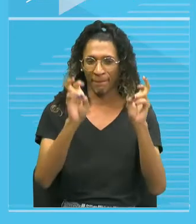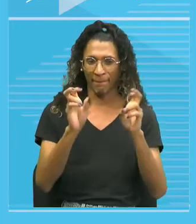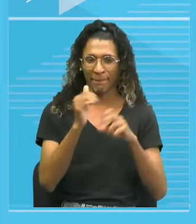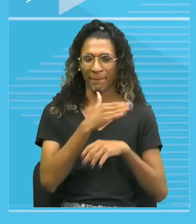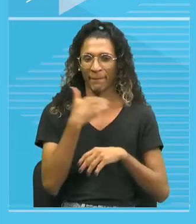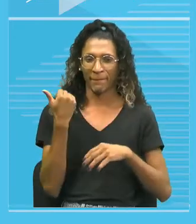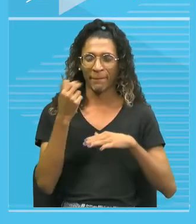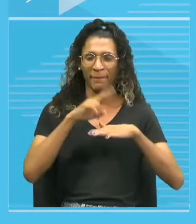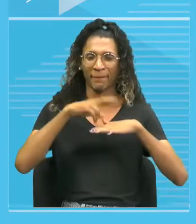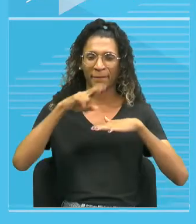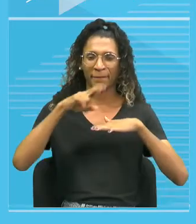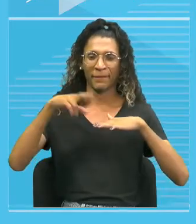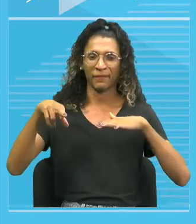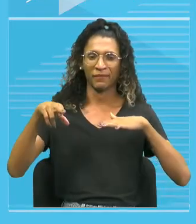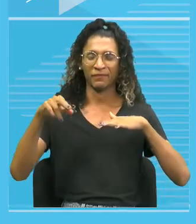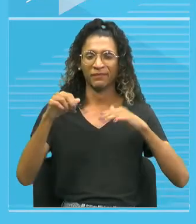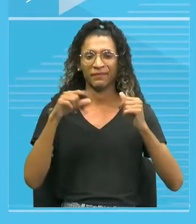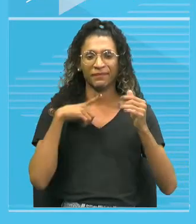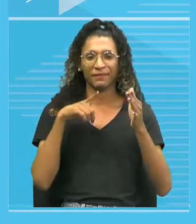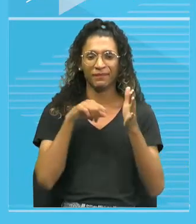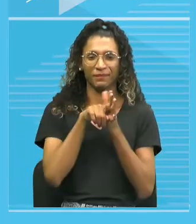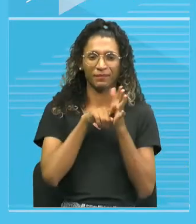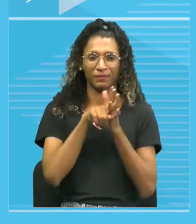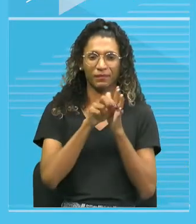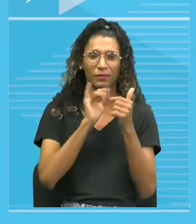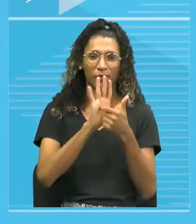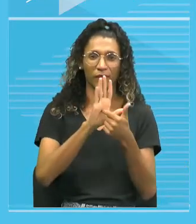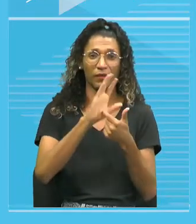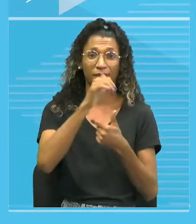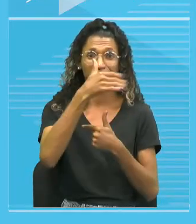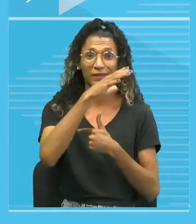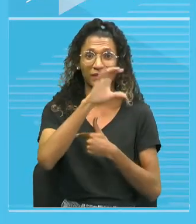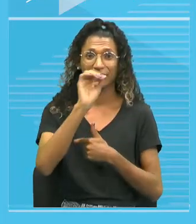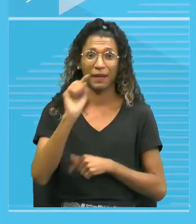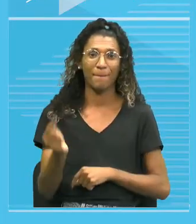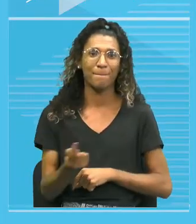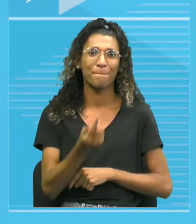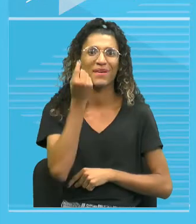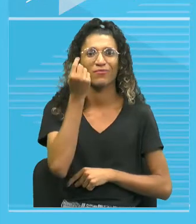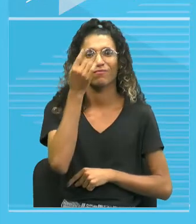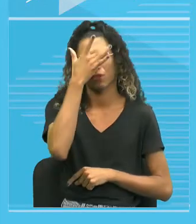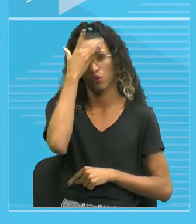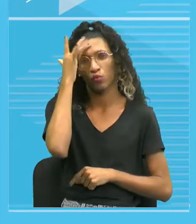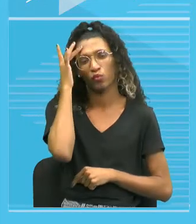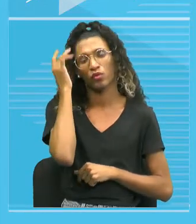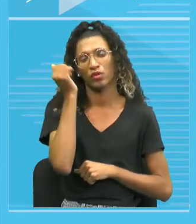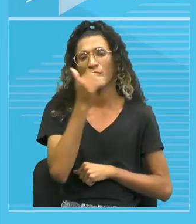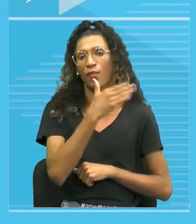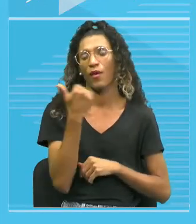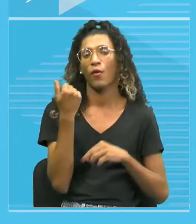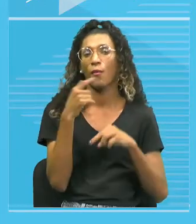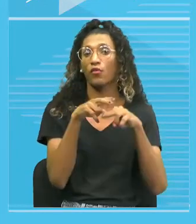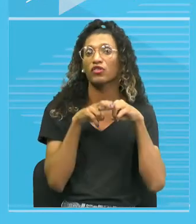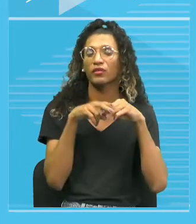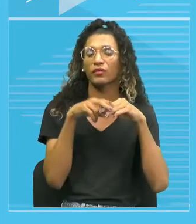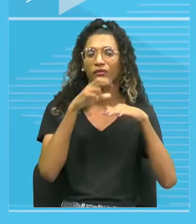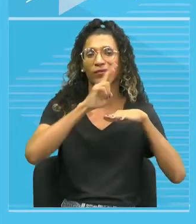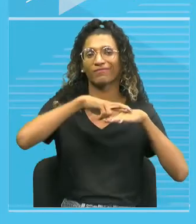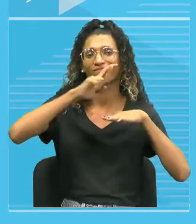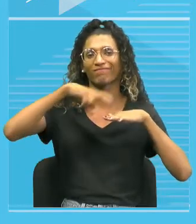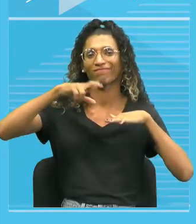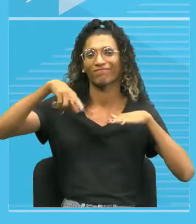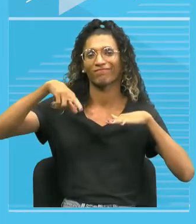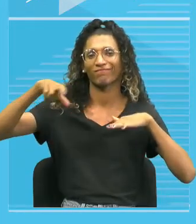dão conta de mais de 100 mil pessoas. Nós não estamos falando de 33 não, gente. 100